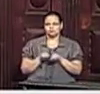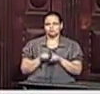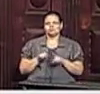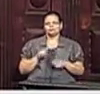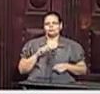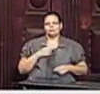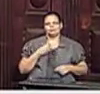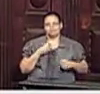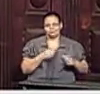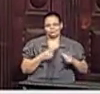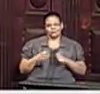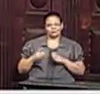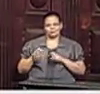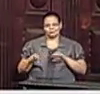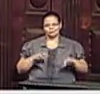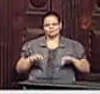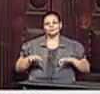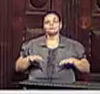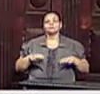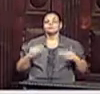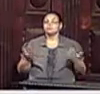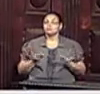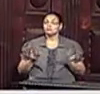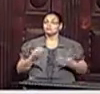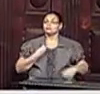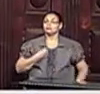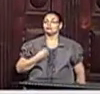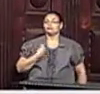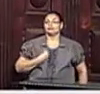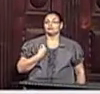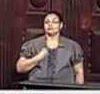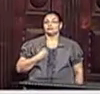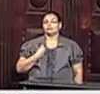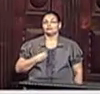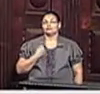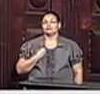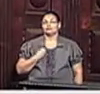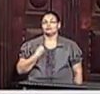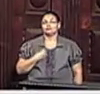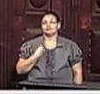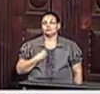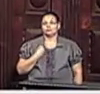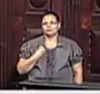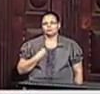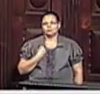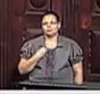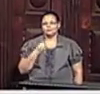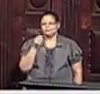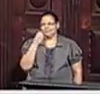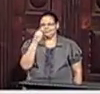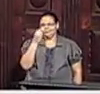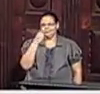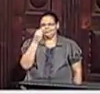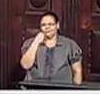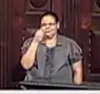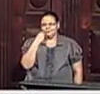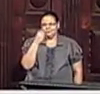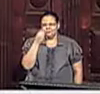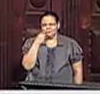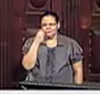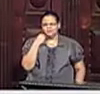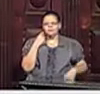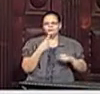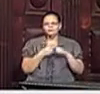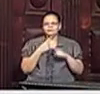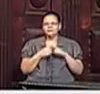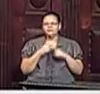vivem hoje num quadro de extrema fragilidade,